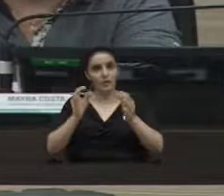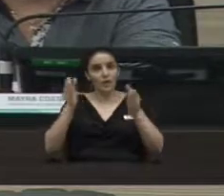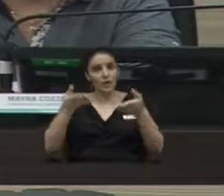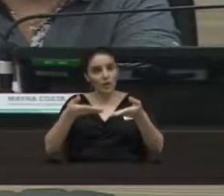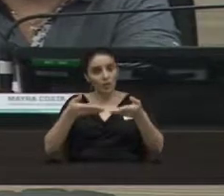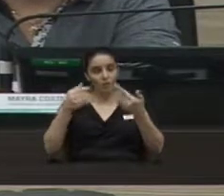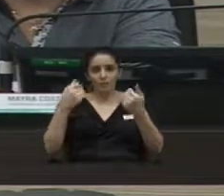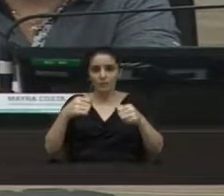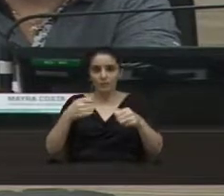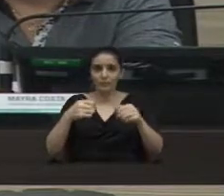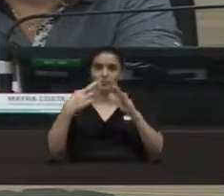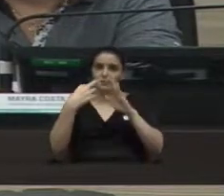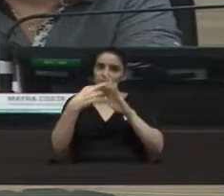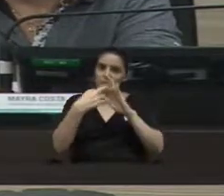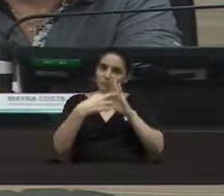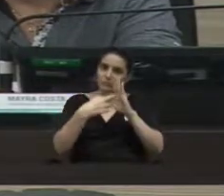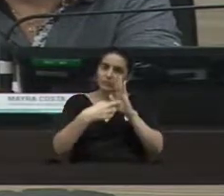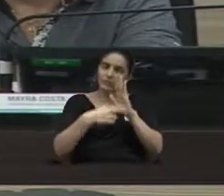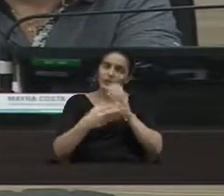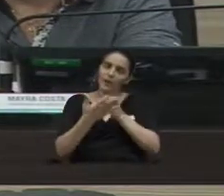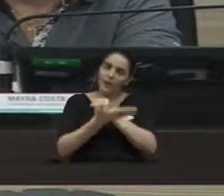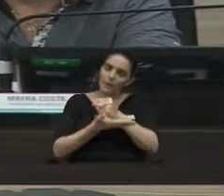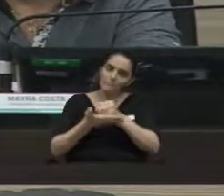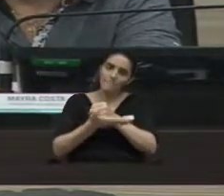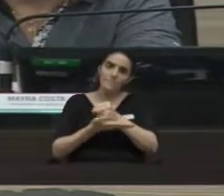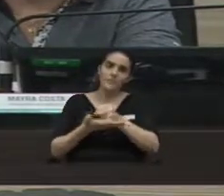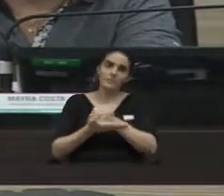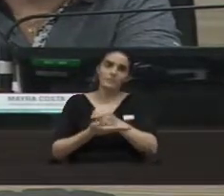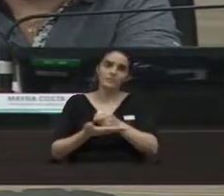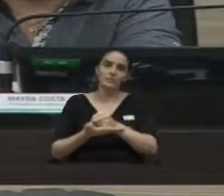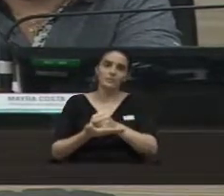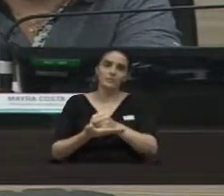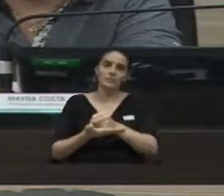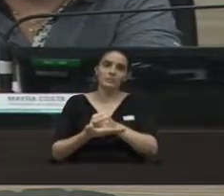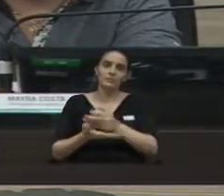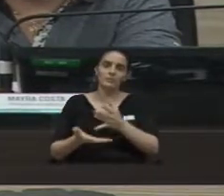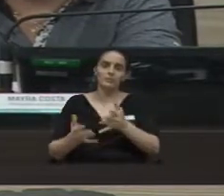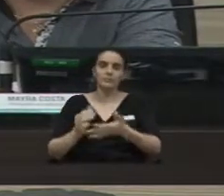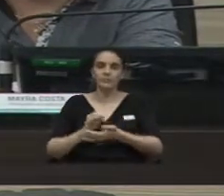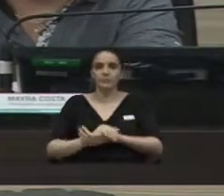precisamos criar uma regrinha básica para a gente poder coibir os abusos.